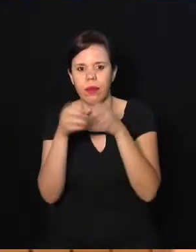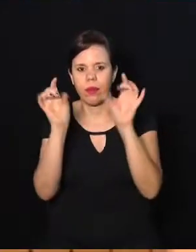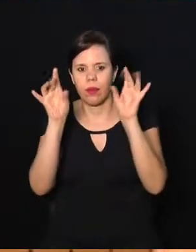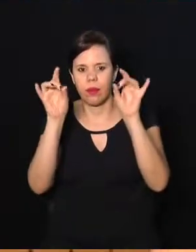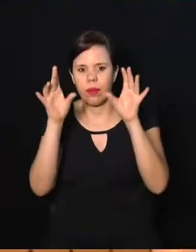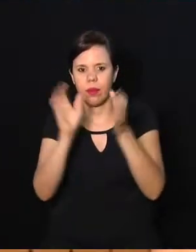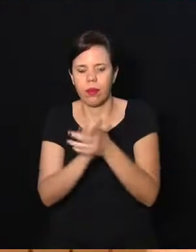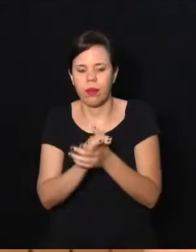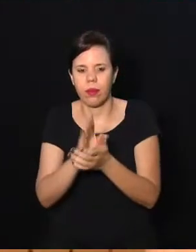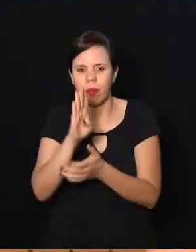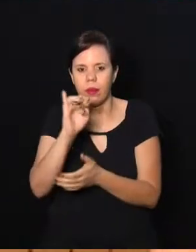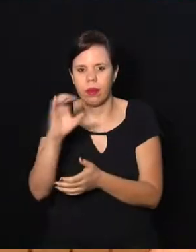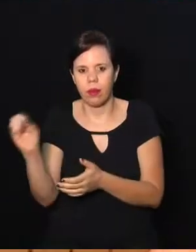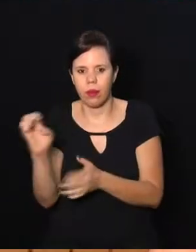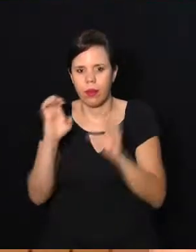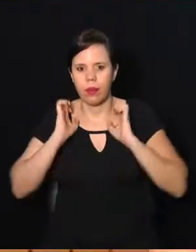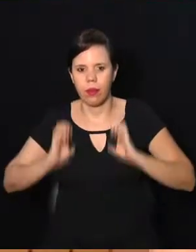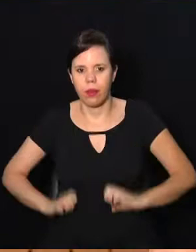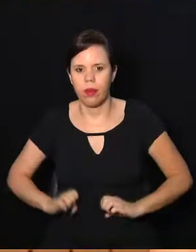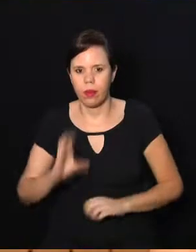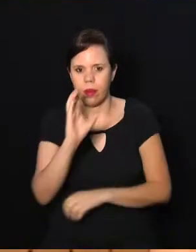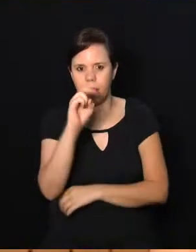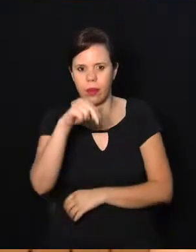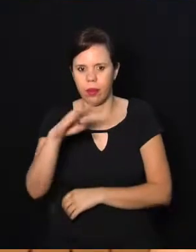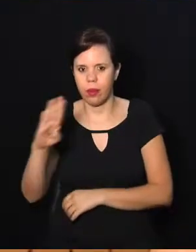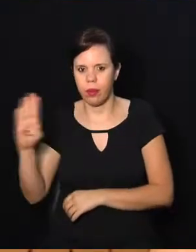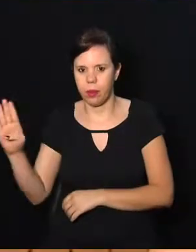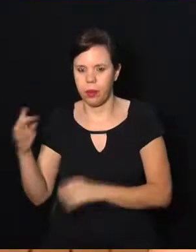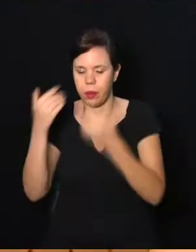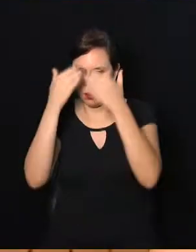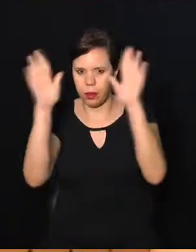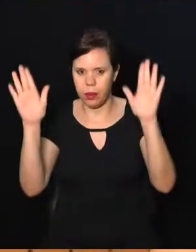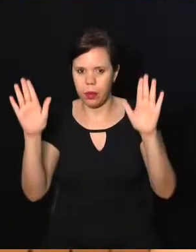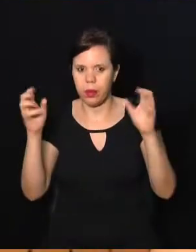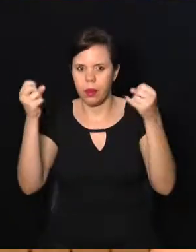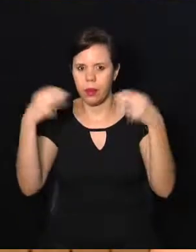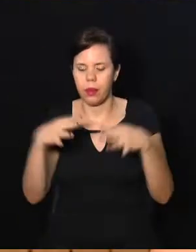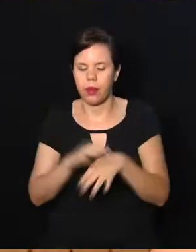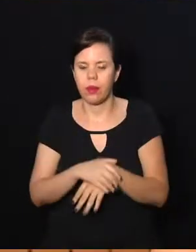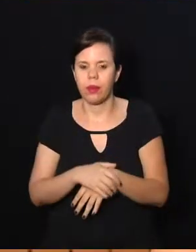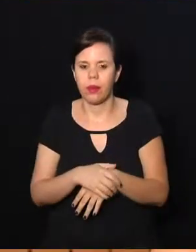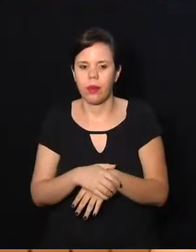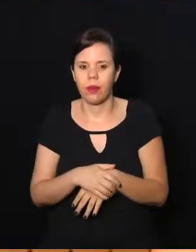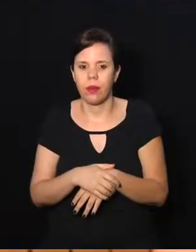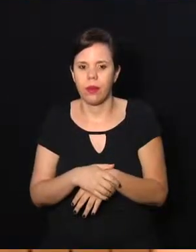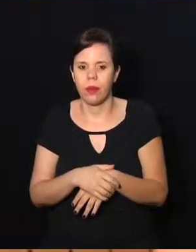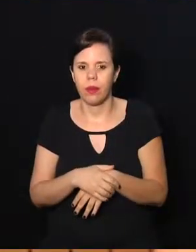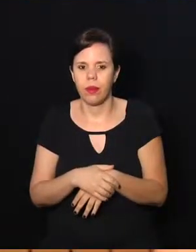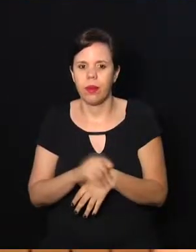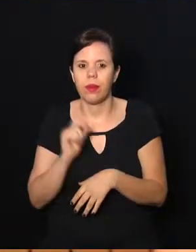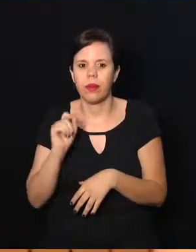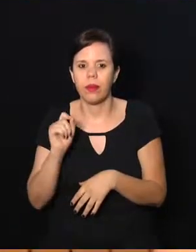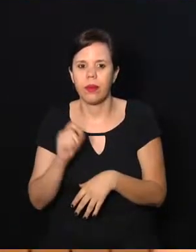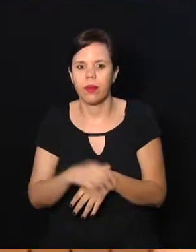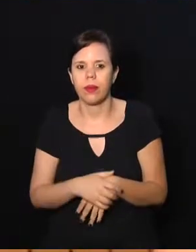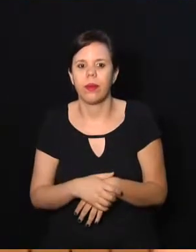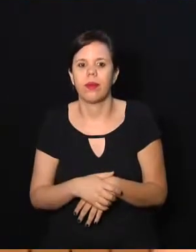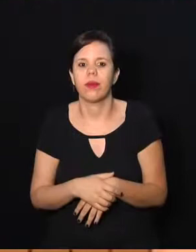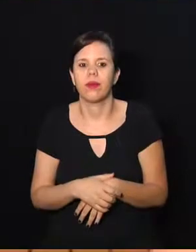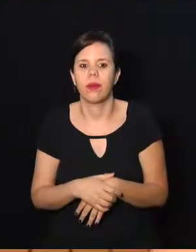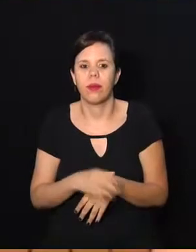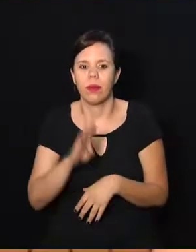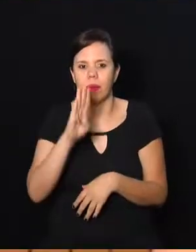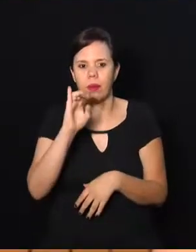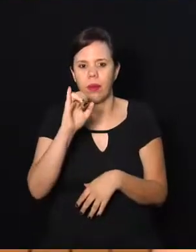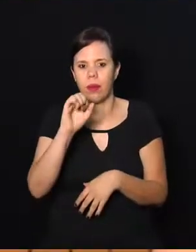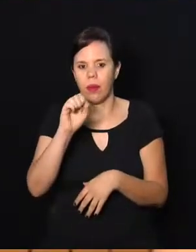de Bioética da CNBB, para deixar claro. Então, o Dom Ricardo Eppers, que é o bispo